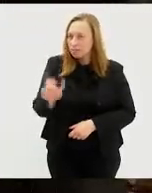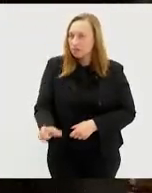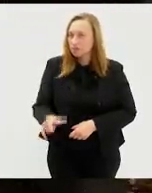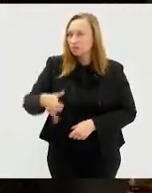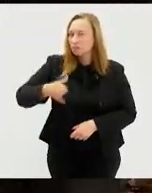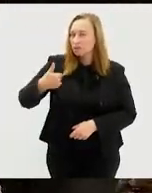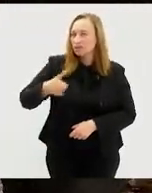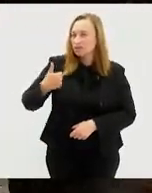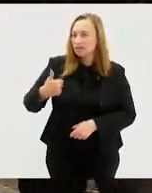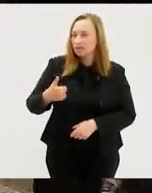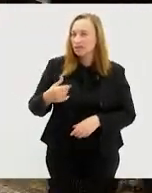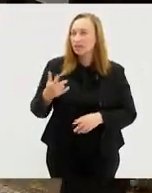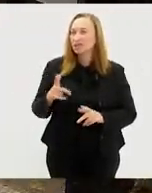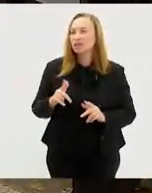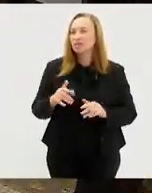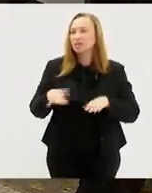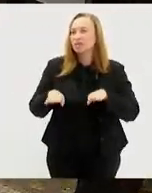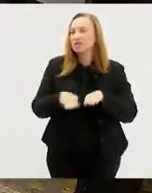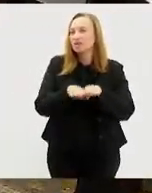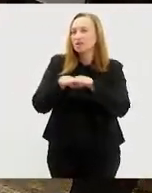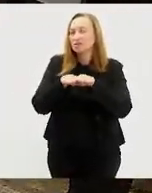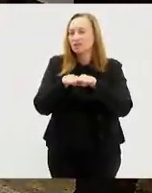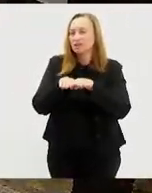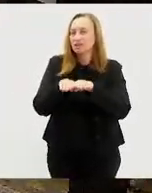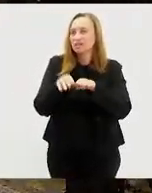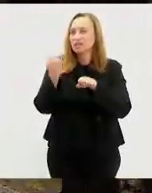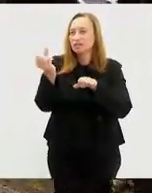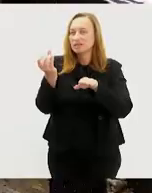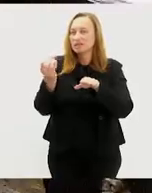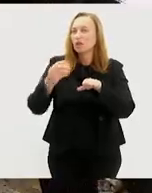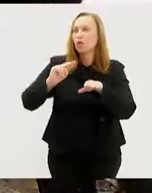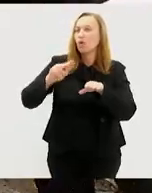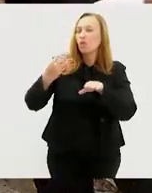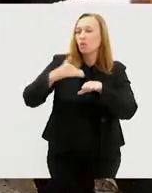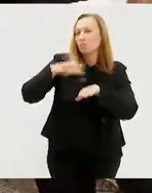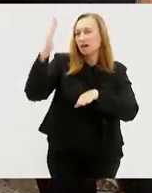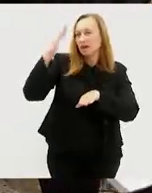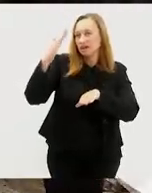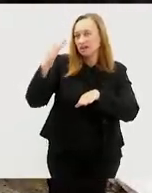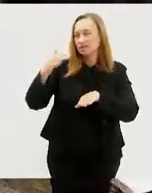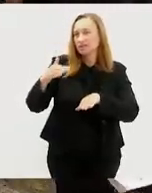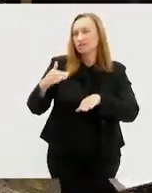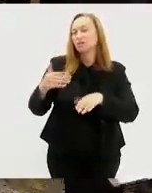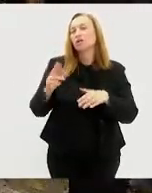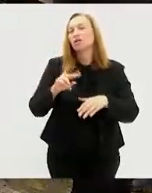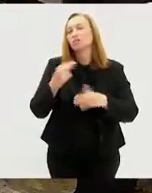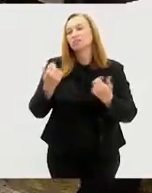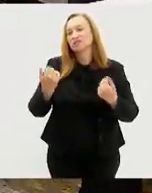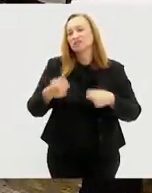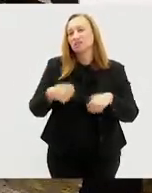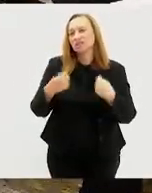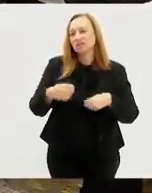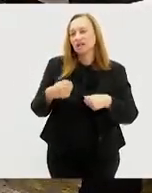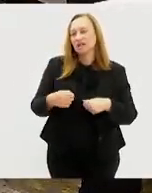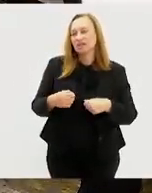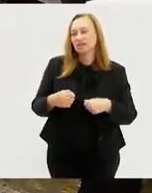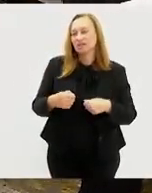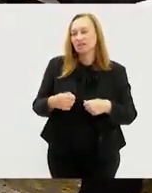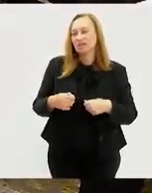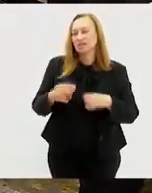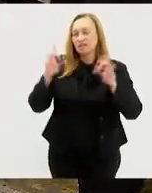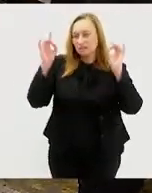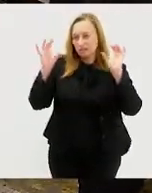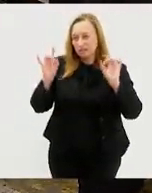igual a 60 anos ou as pessoas com necessidades especiais devem ter sim